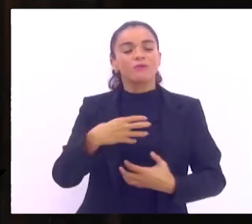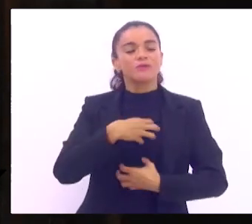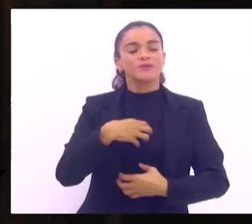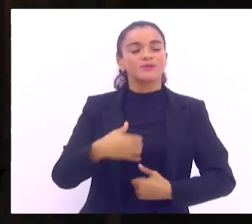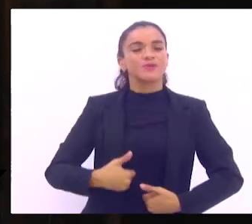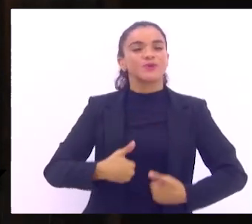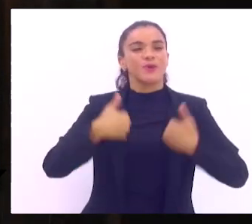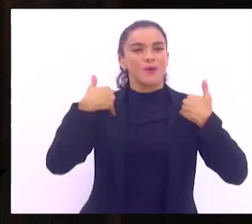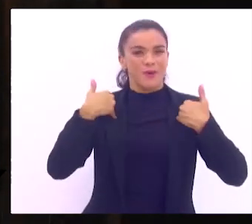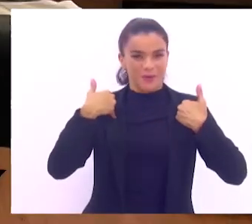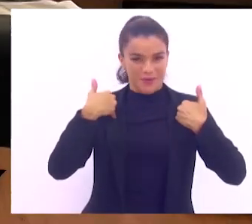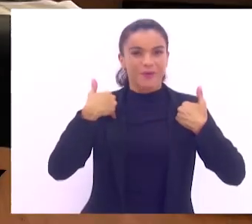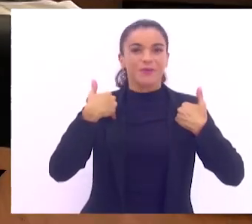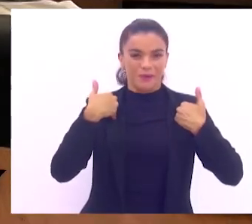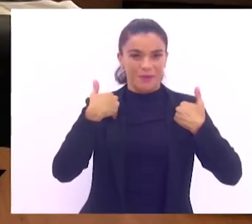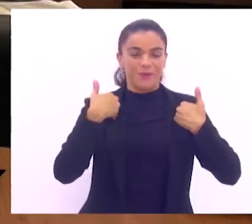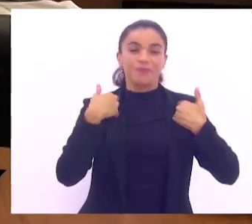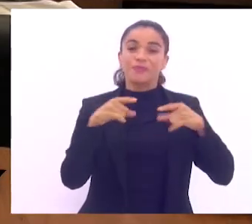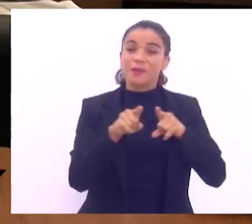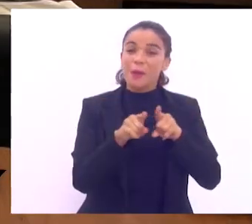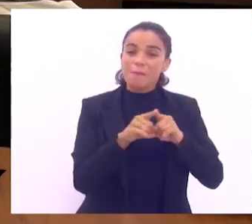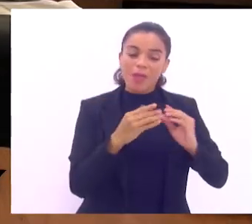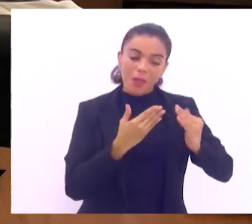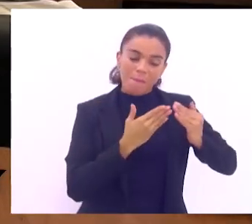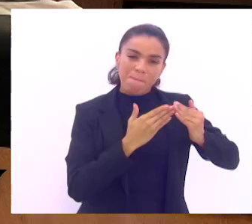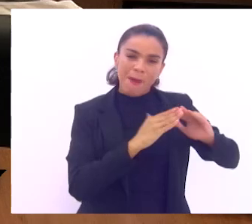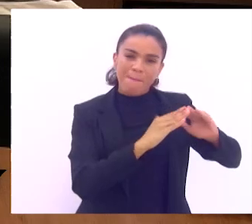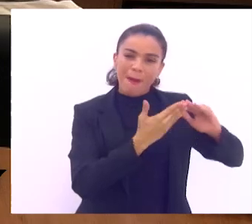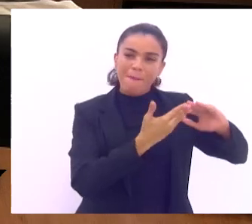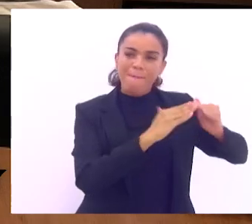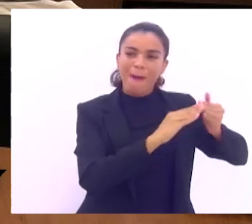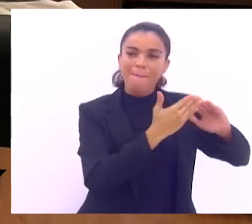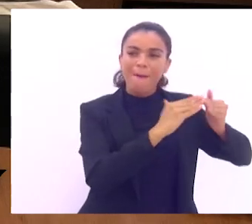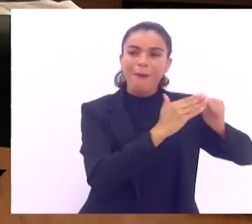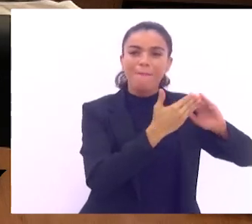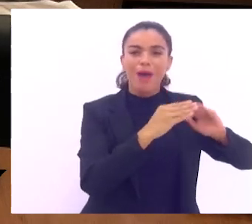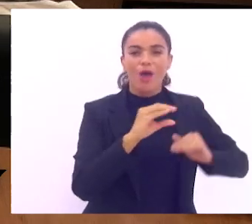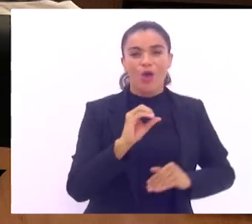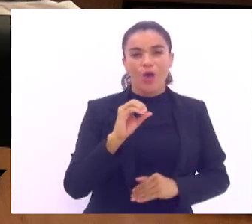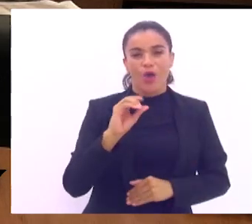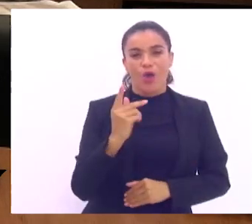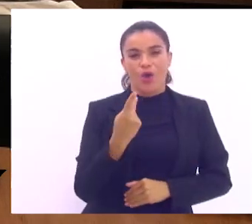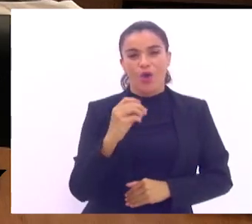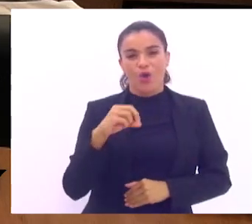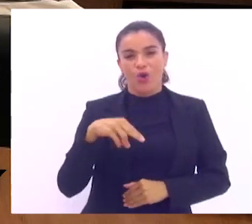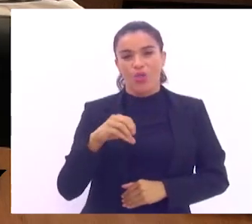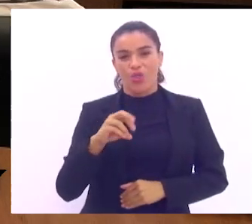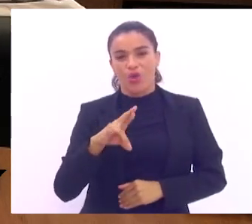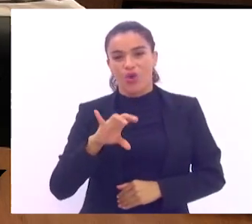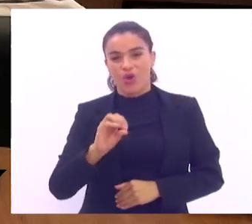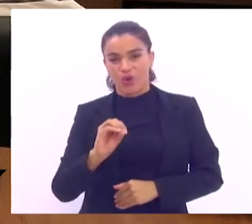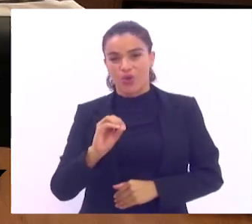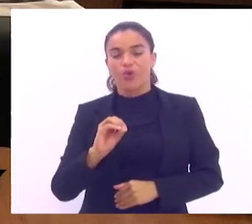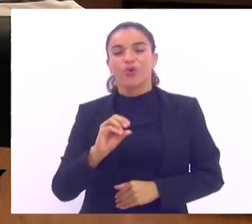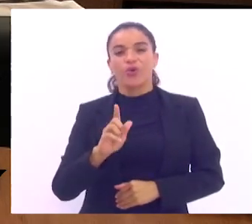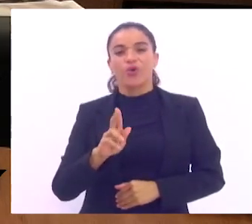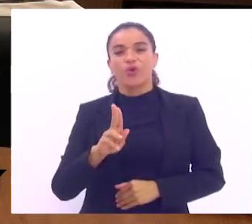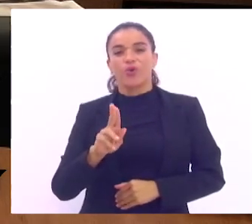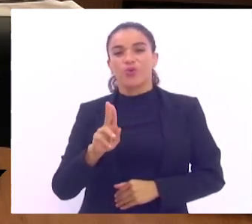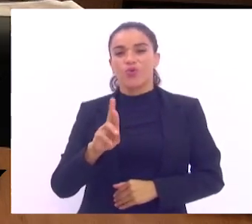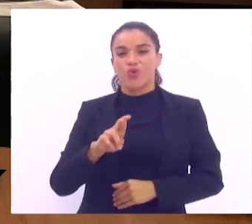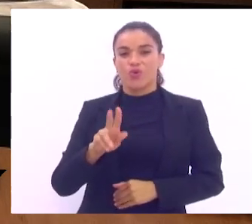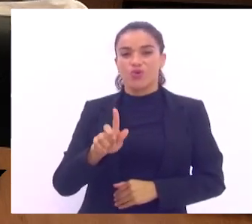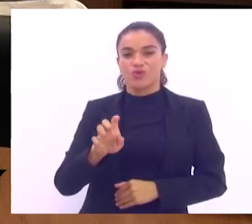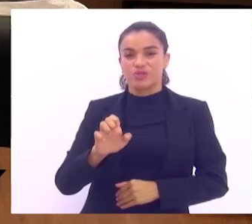orgulho, vindo de uma comunidade também de Honório Gurgel, assim como o Robson falou aqui, lá da Maré, eu vim dali